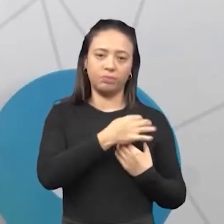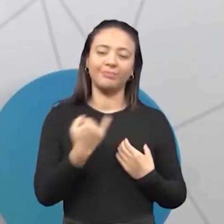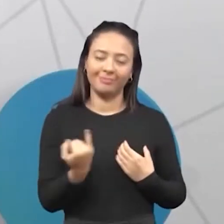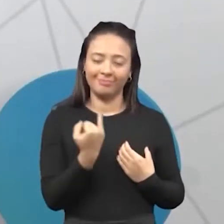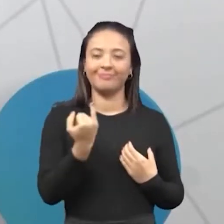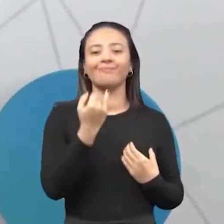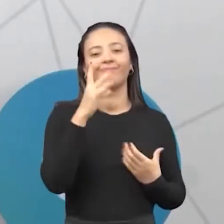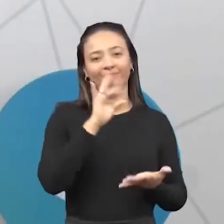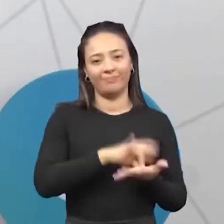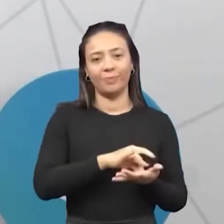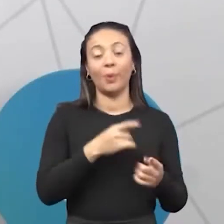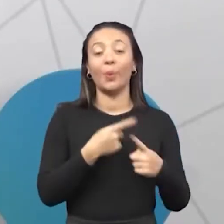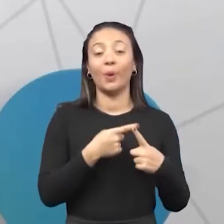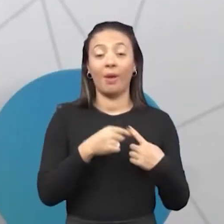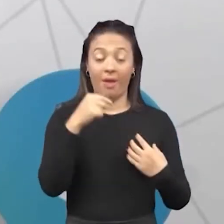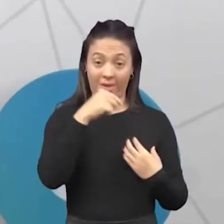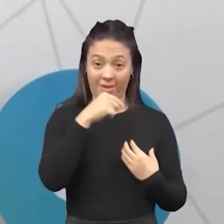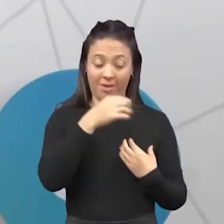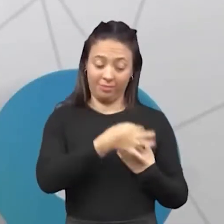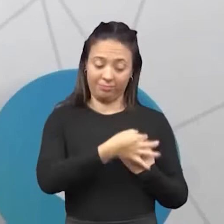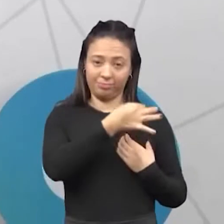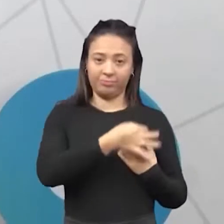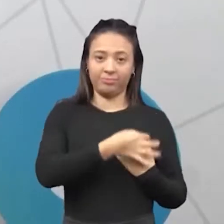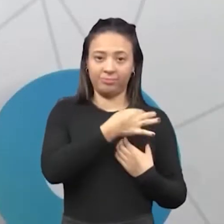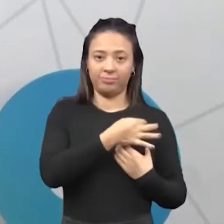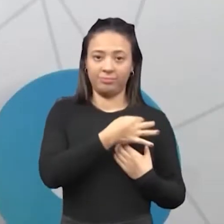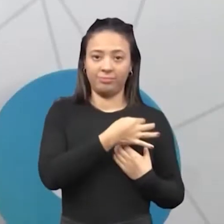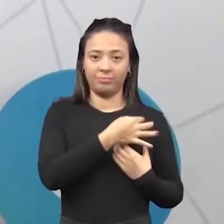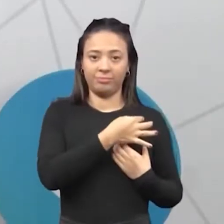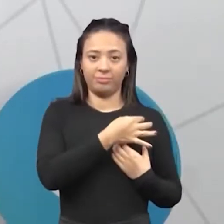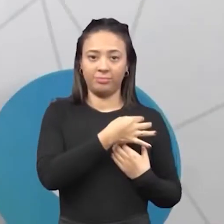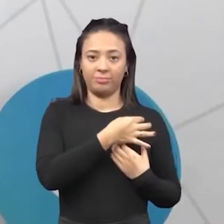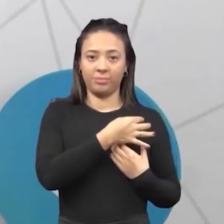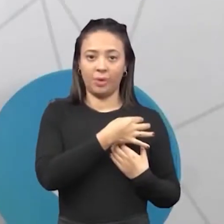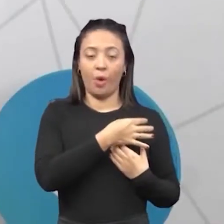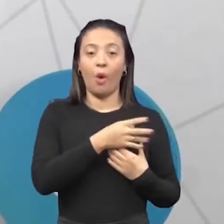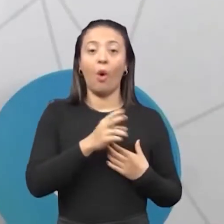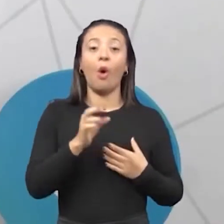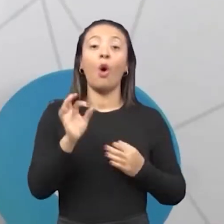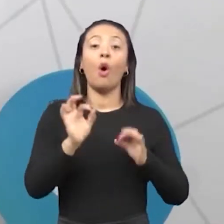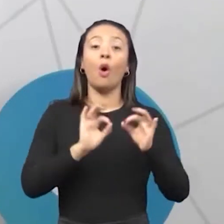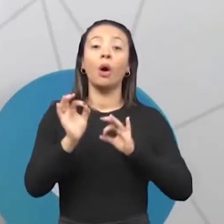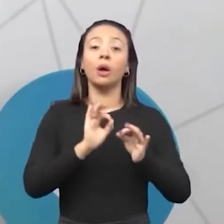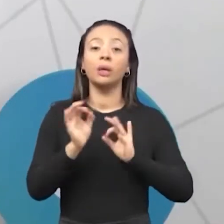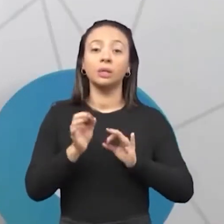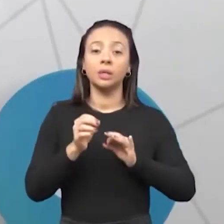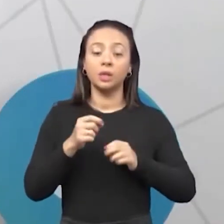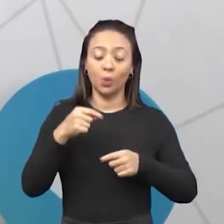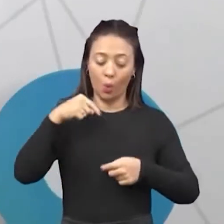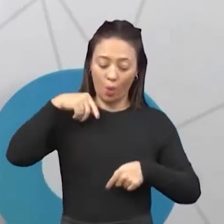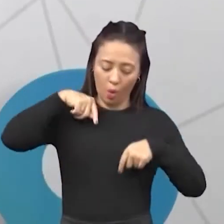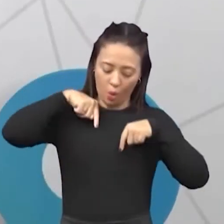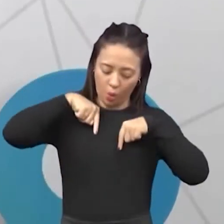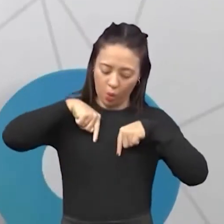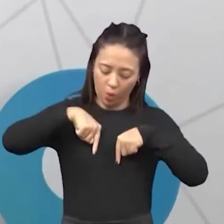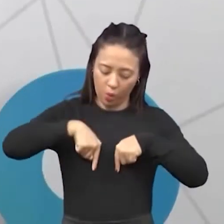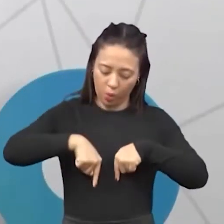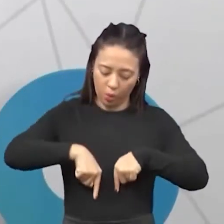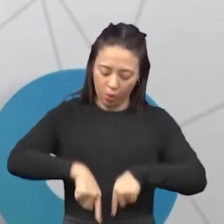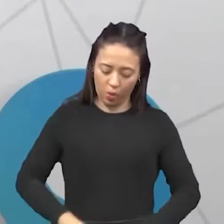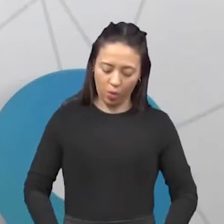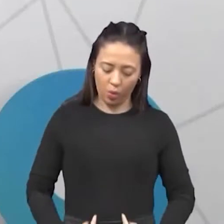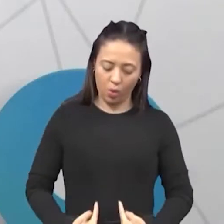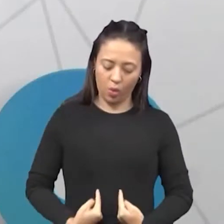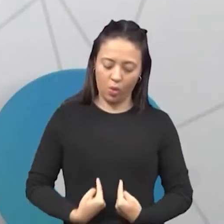importante porque ela permite com que haja um direcionamento do sangue. Ele vai circular de uma